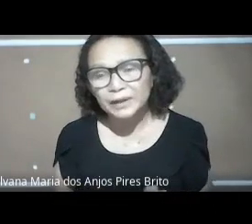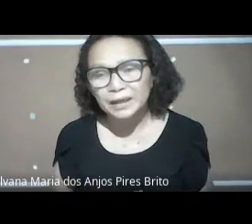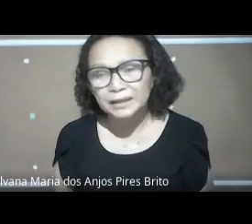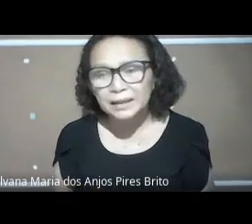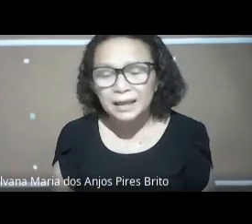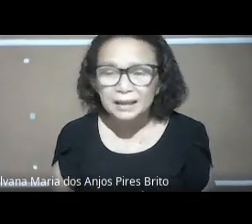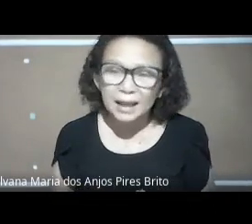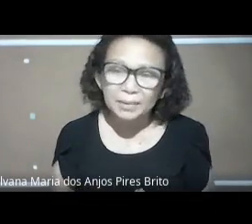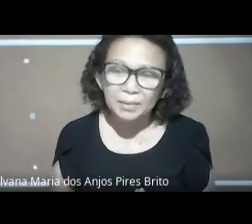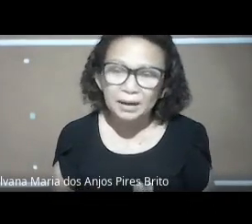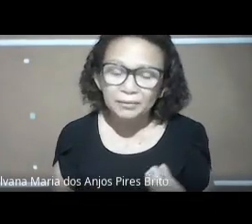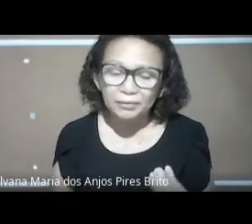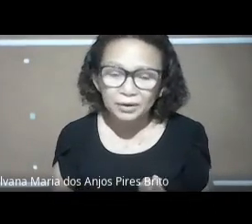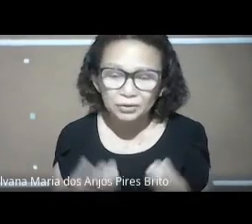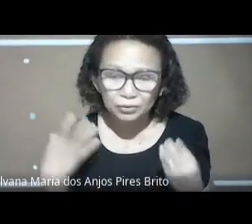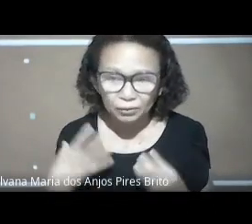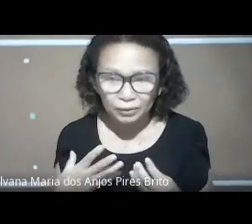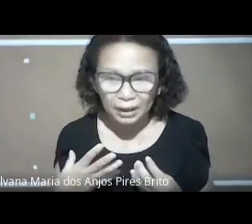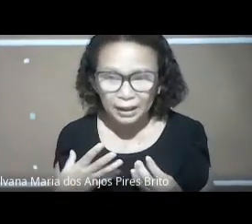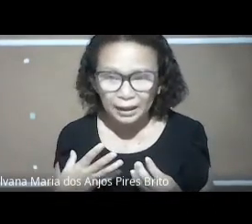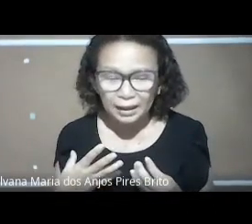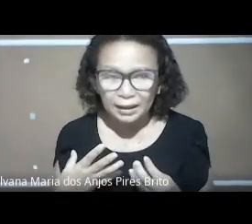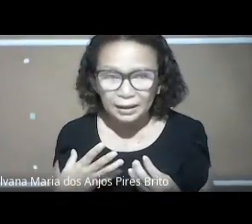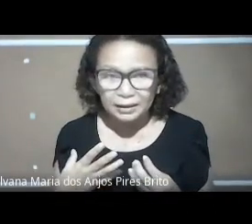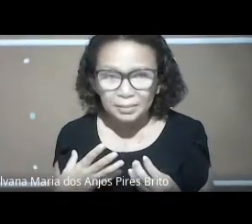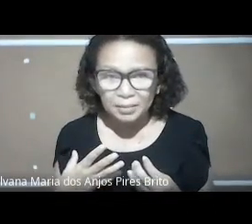para vocês na primeira